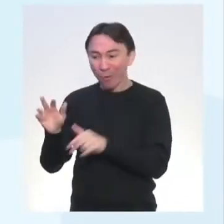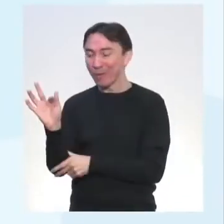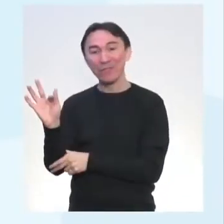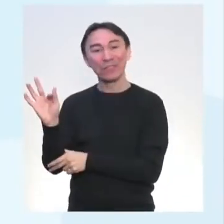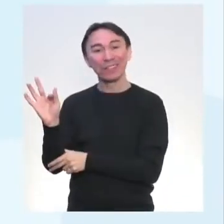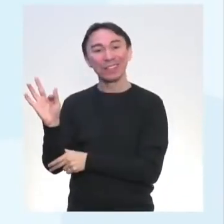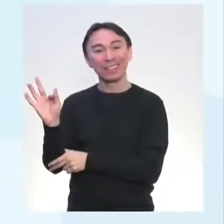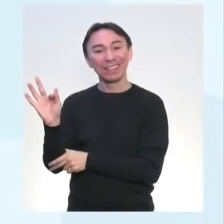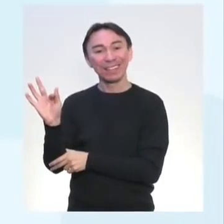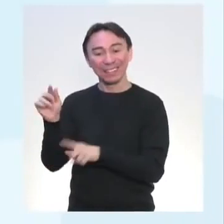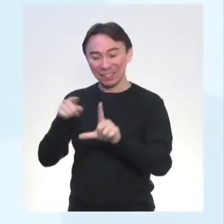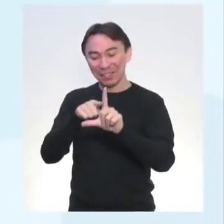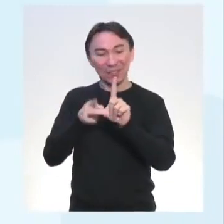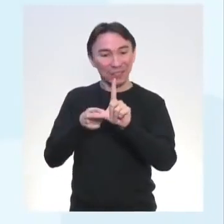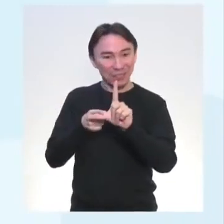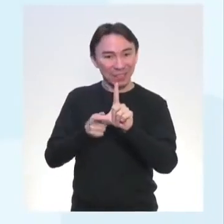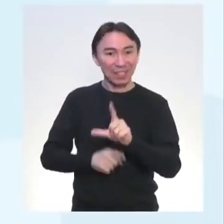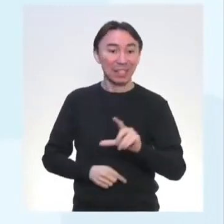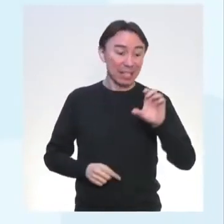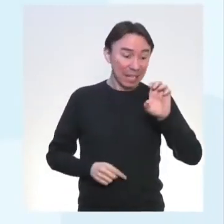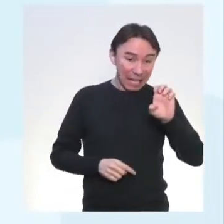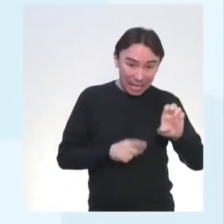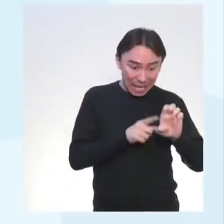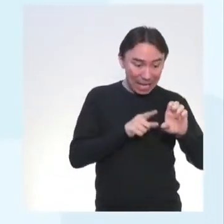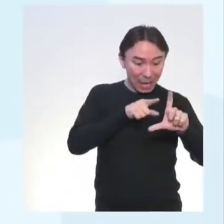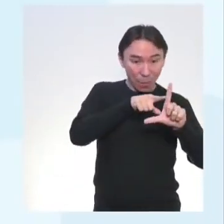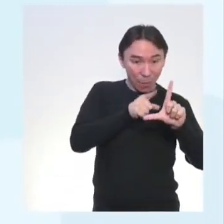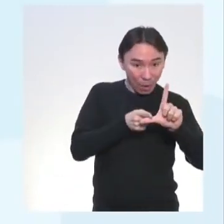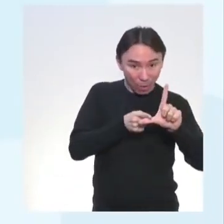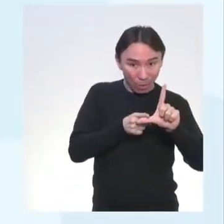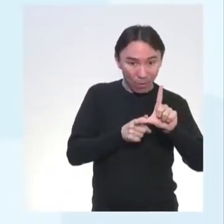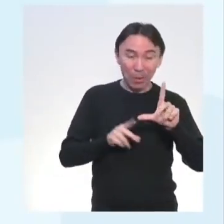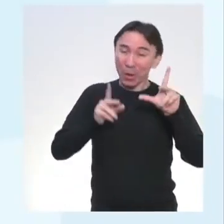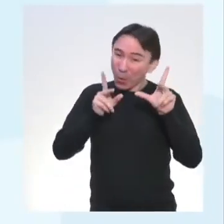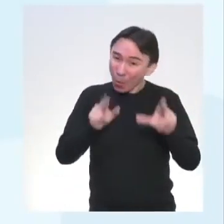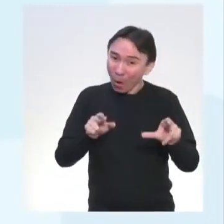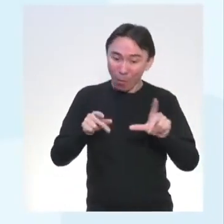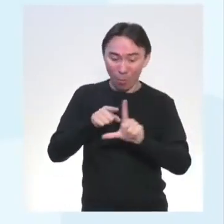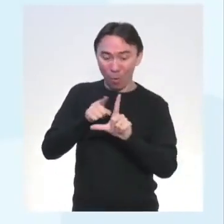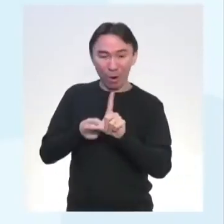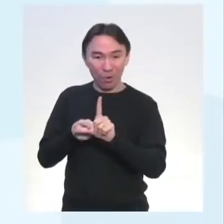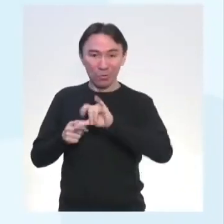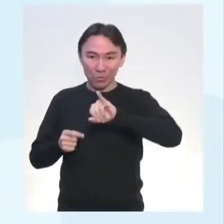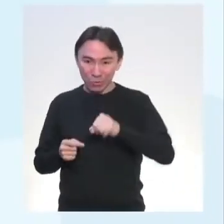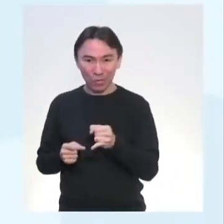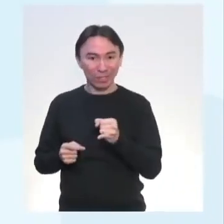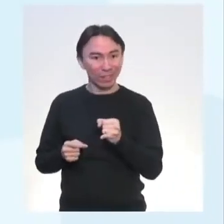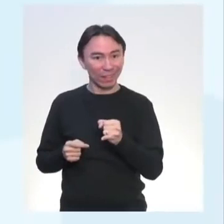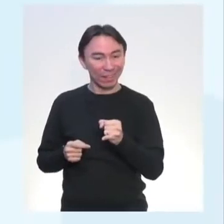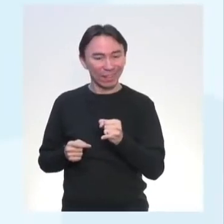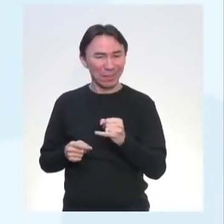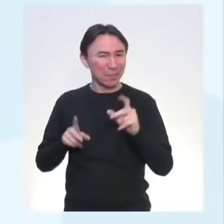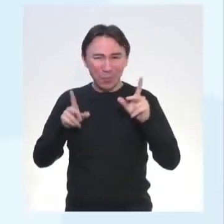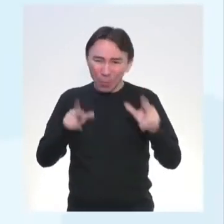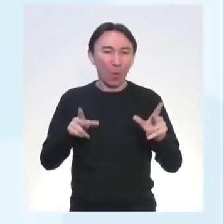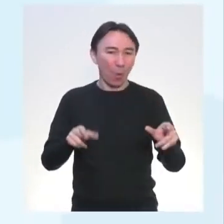ele é correspondente ao ângulo J. Eles são idênticos, eles têm a mesma medida. E quando dois ângulos têm a mesma medida, como é